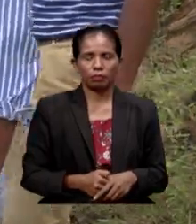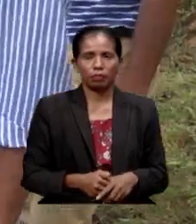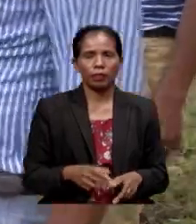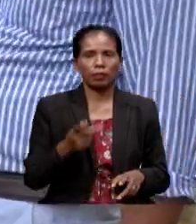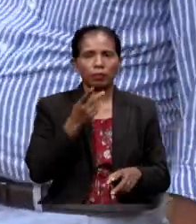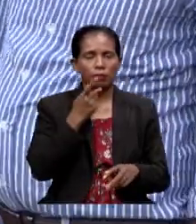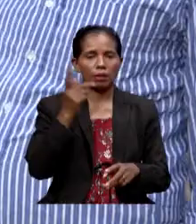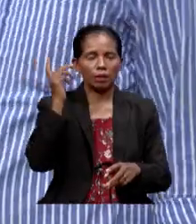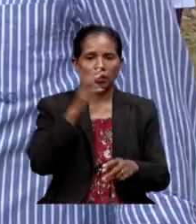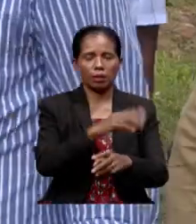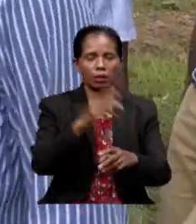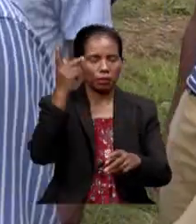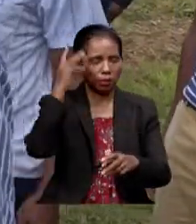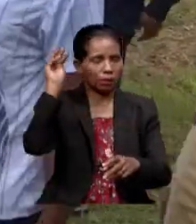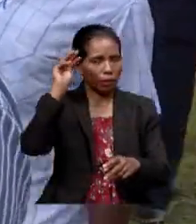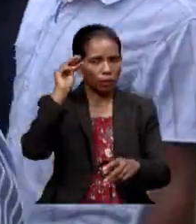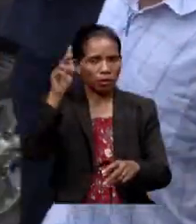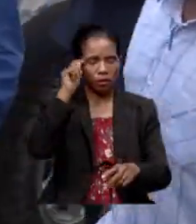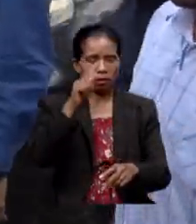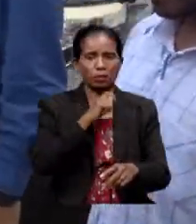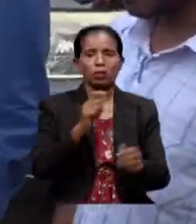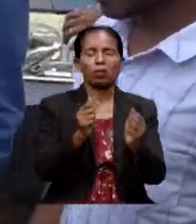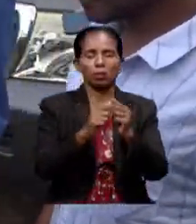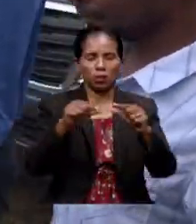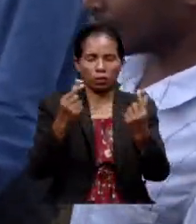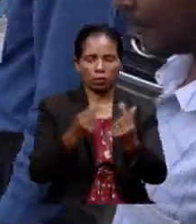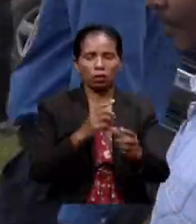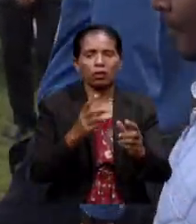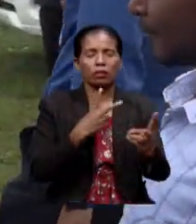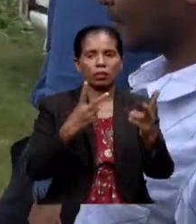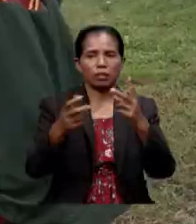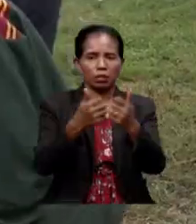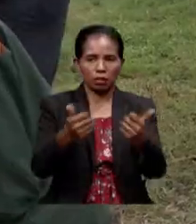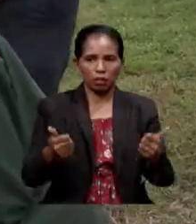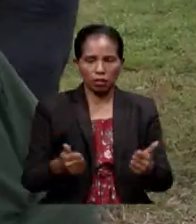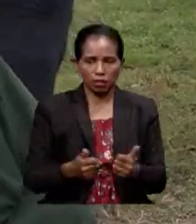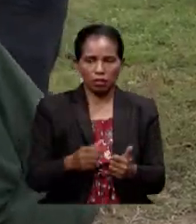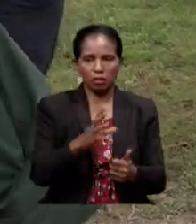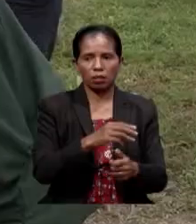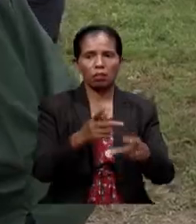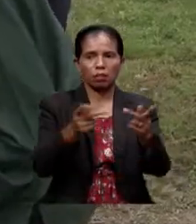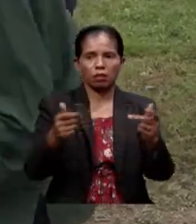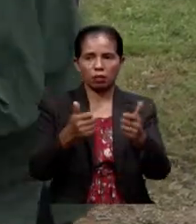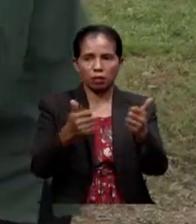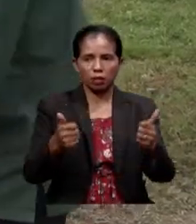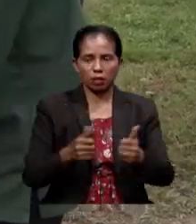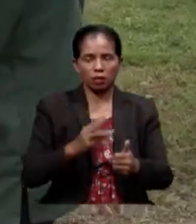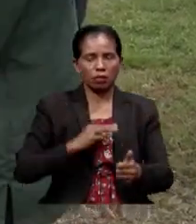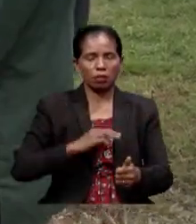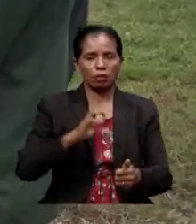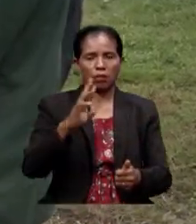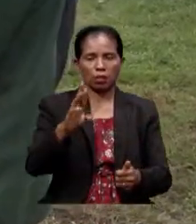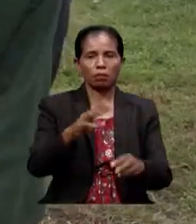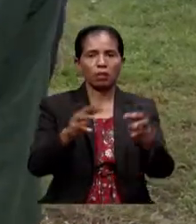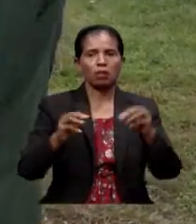Primeiro-ministro Taur Matanrua kone equipa Kintane halau visita ba aldea Wapupu suku Watuboro pos administrativo Maubara município Liksa